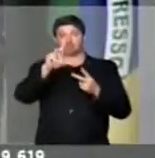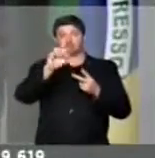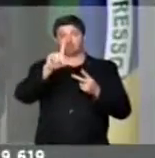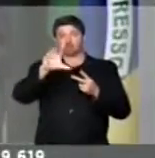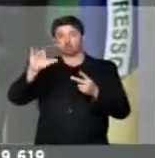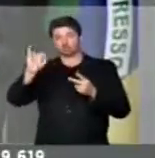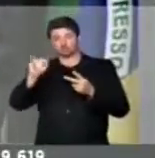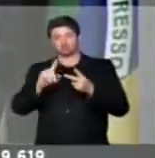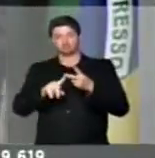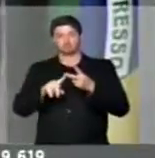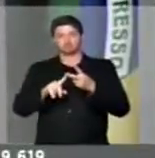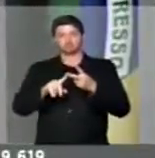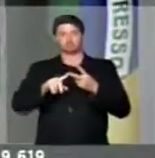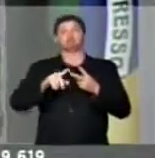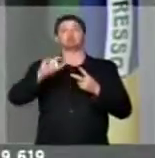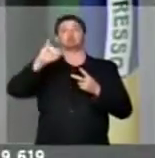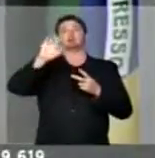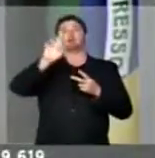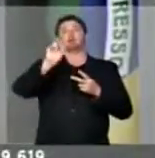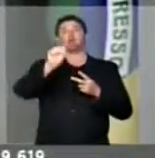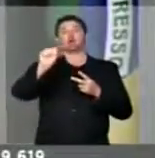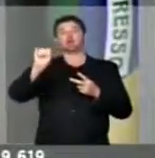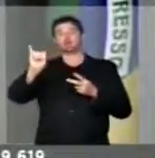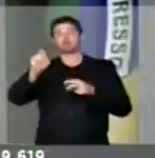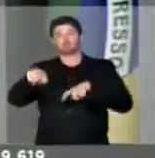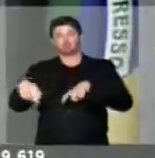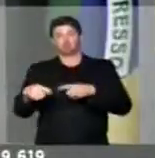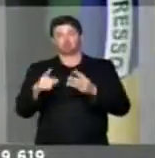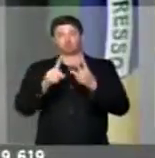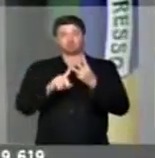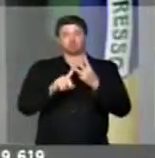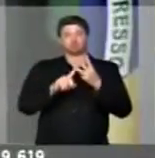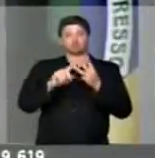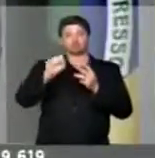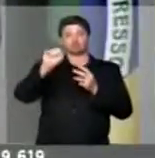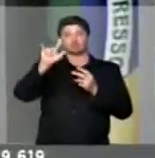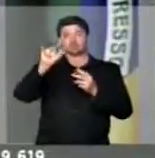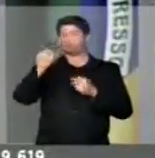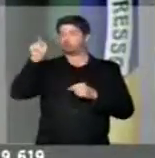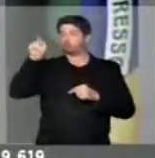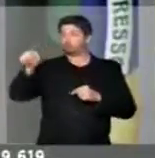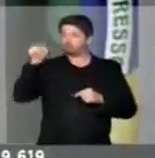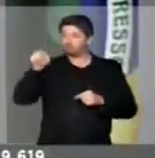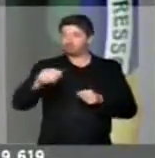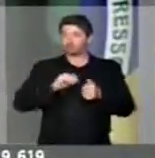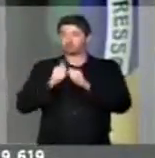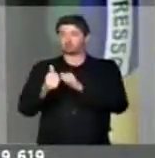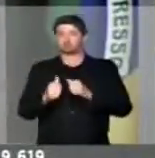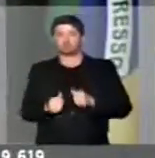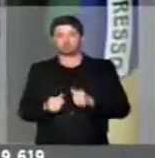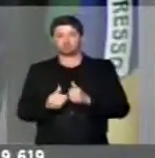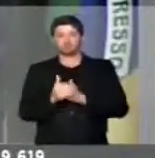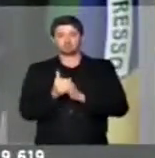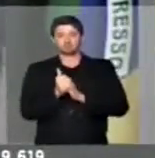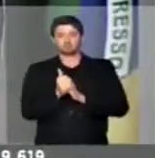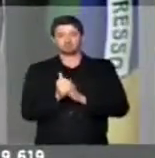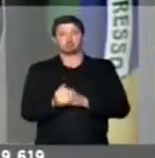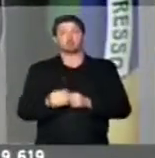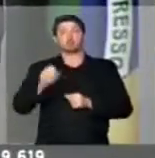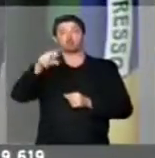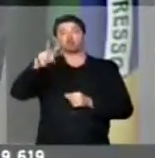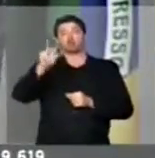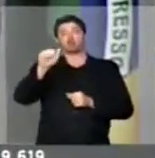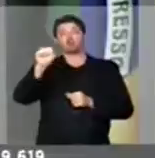da Fazenda, Wagner Rossi, da Agricultura, Orlando Silva, do Esporte, Pedro Novaes,